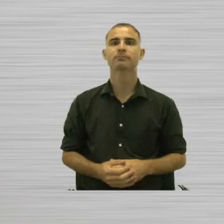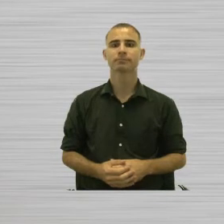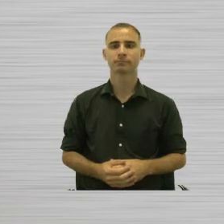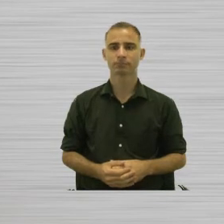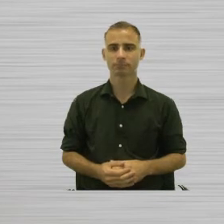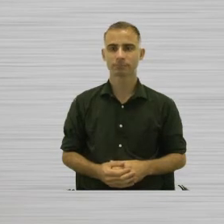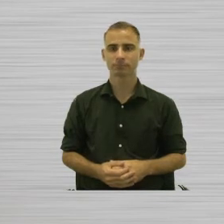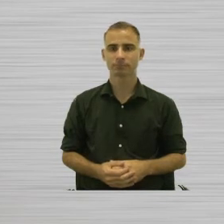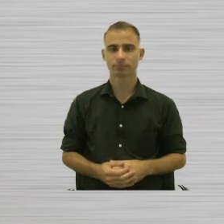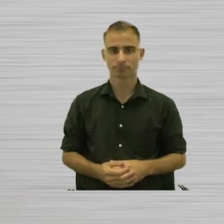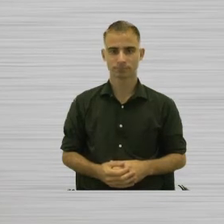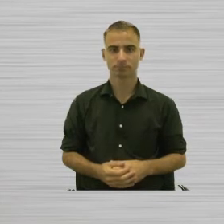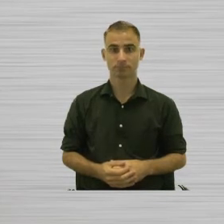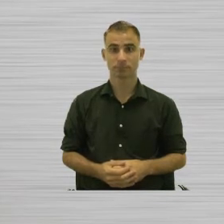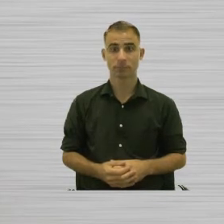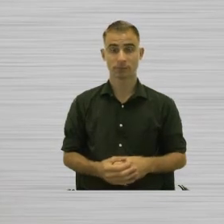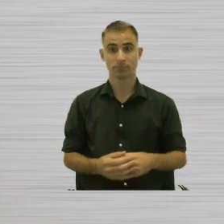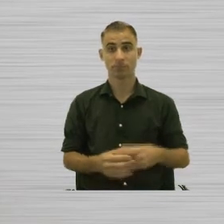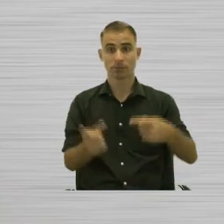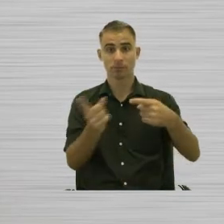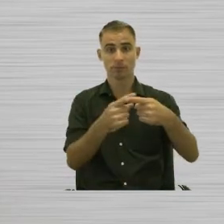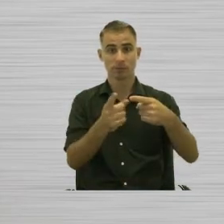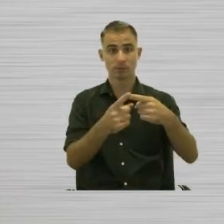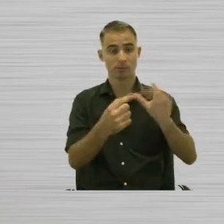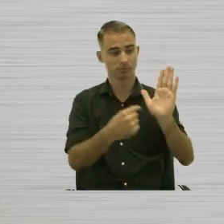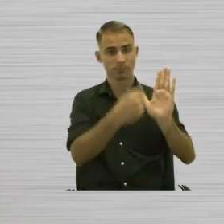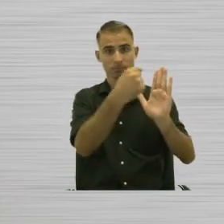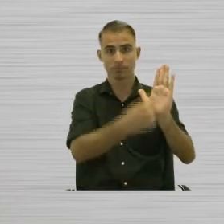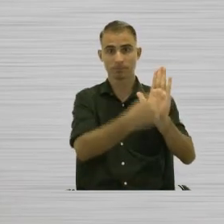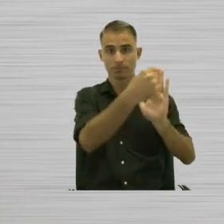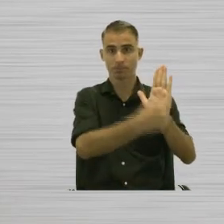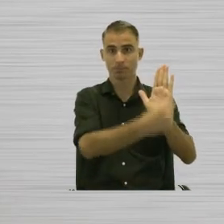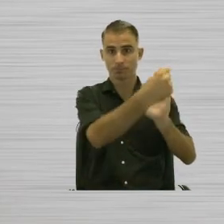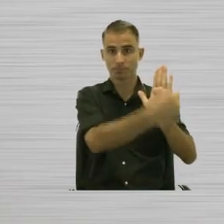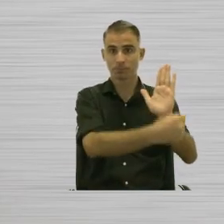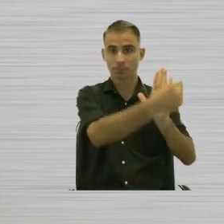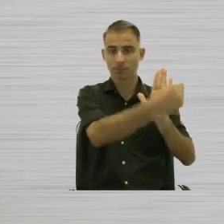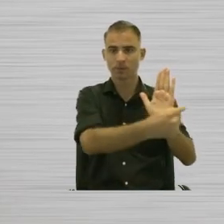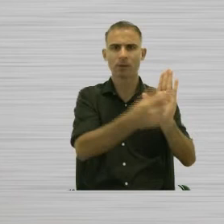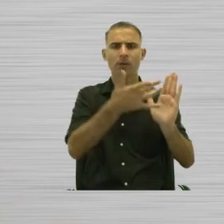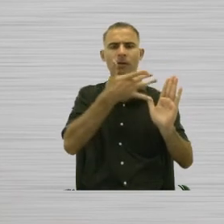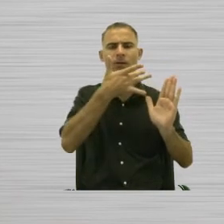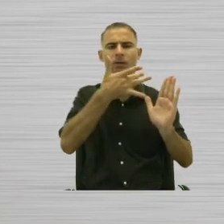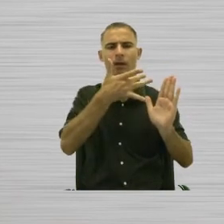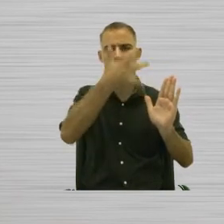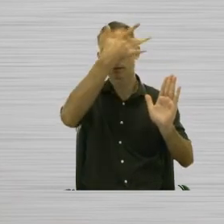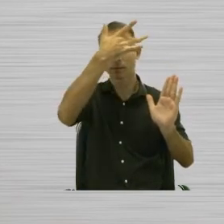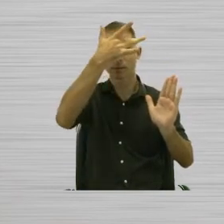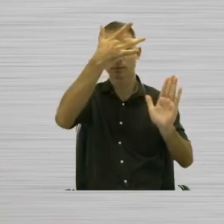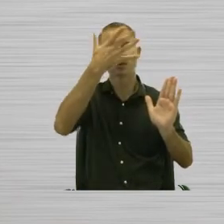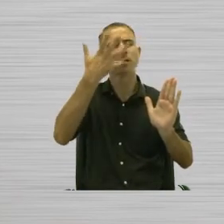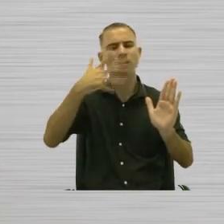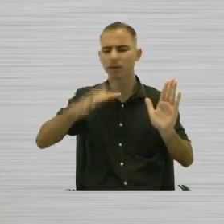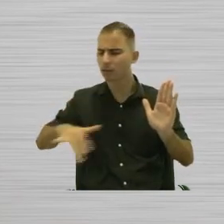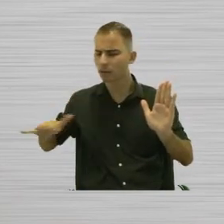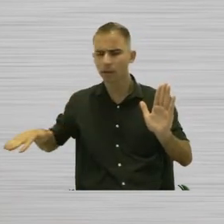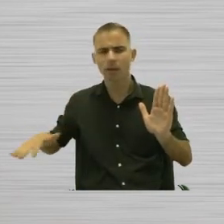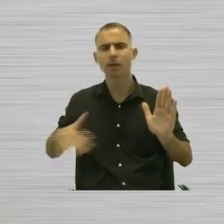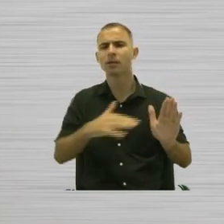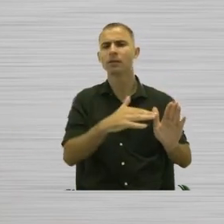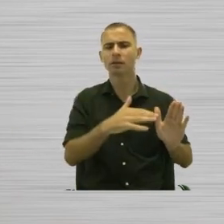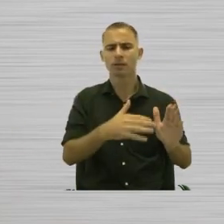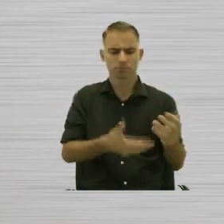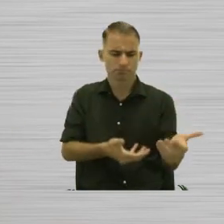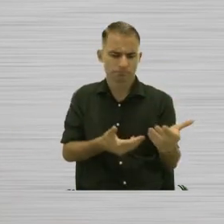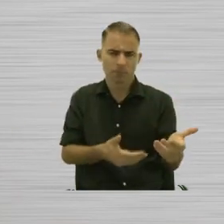O indicador que a gente vai trabalhar primeiro é a parte da mortalidade infantil e materna. A gente tem o dado do